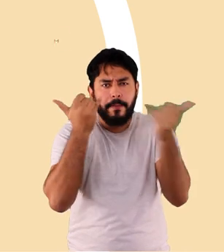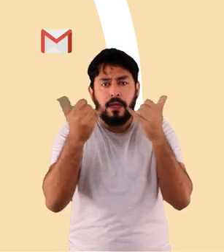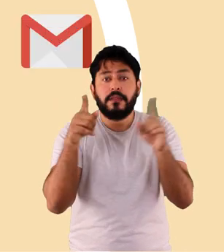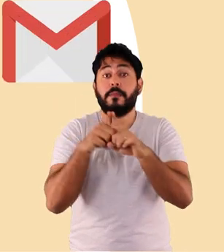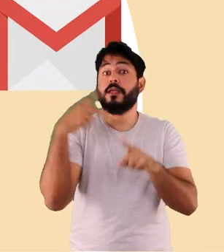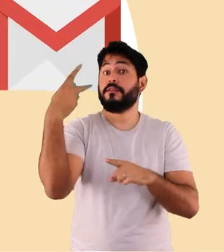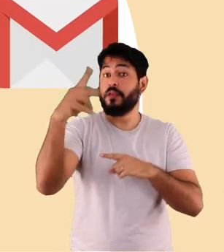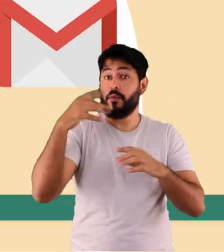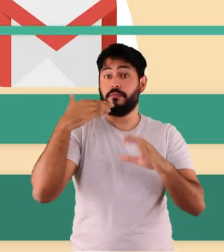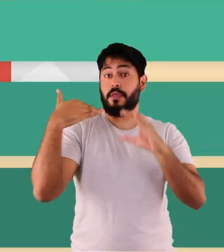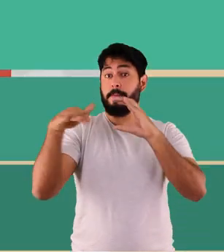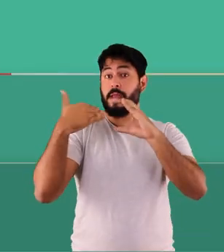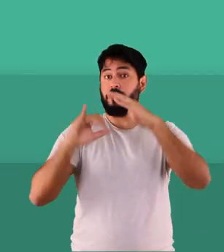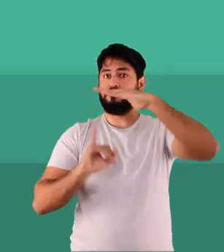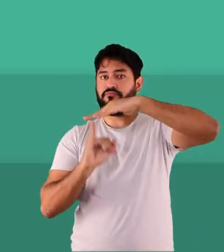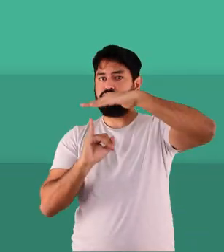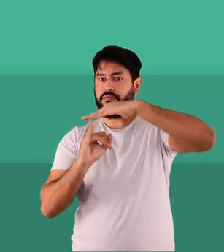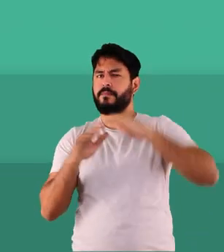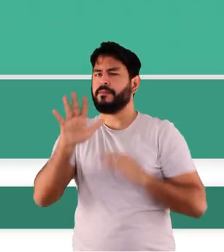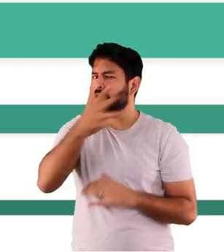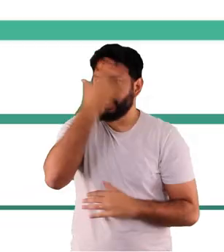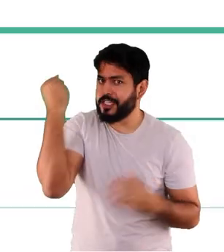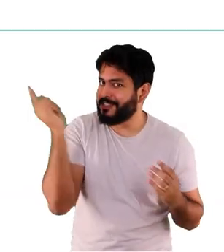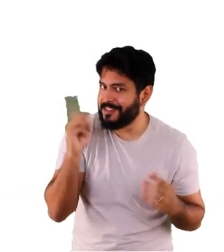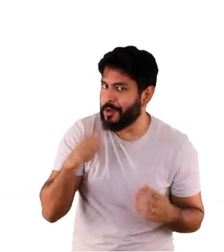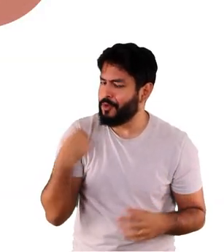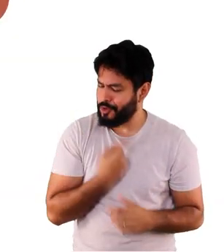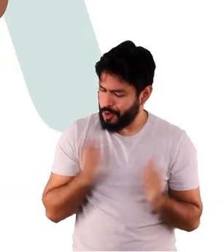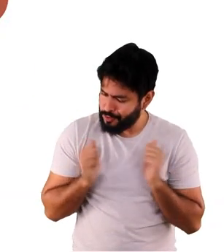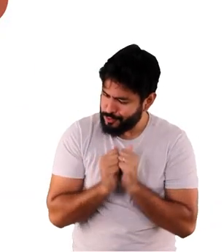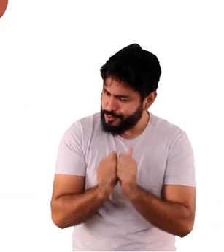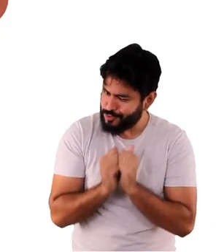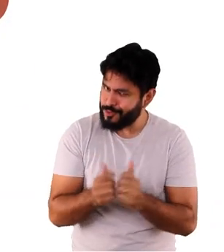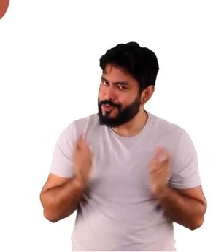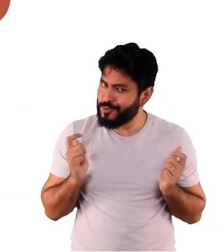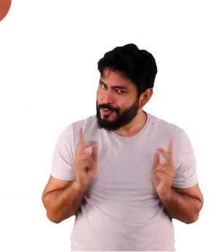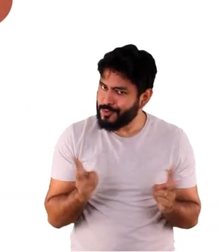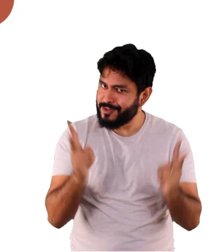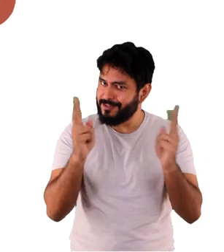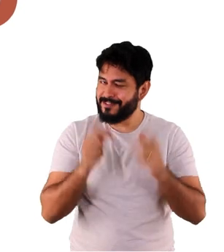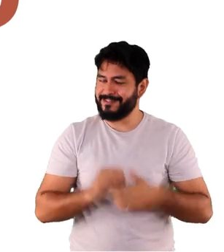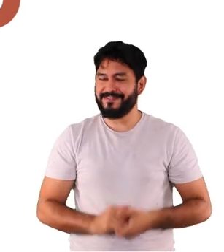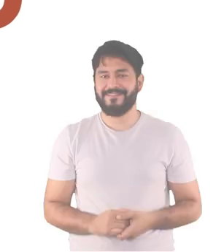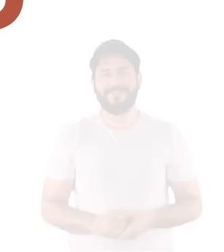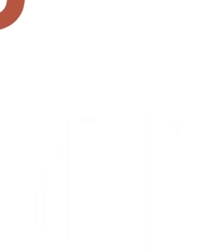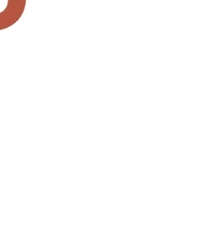sociais e pelo seu e-mail institucional. E nunca esqueça, estamos juntos nessa!